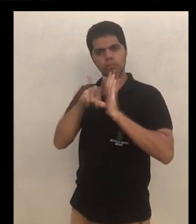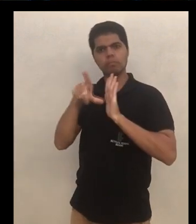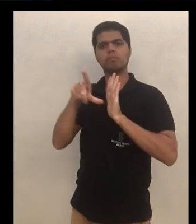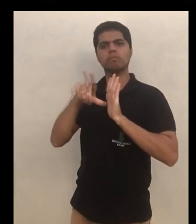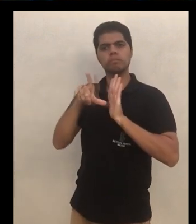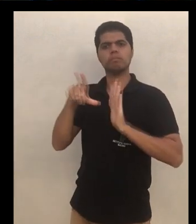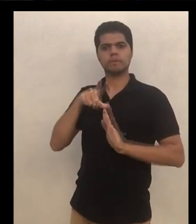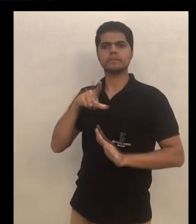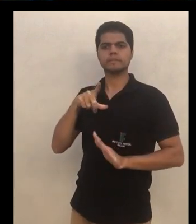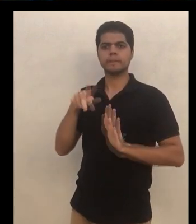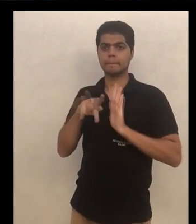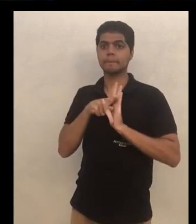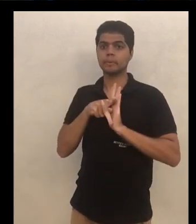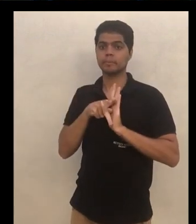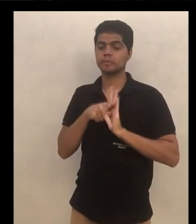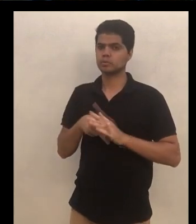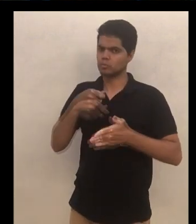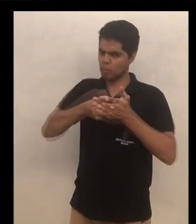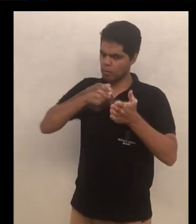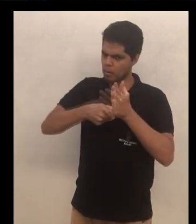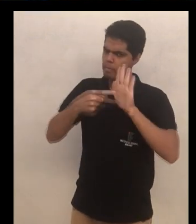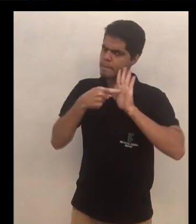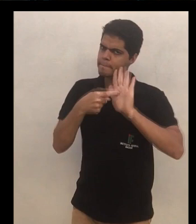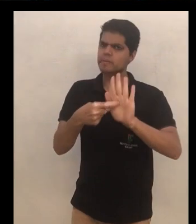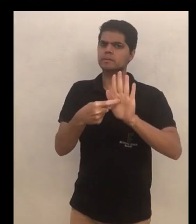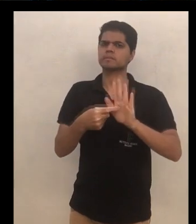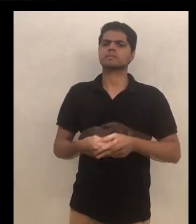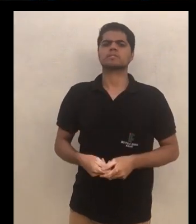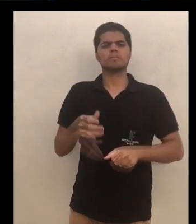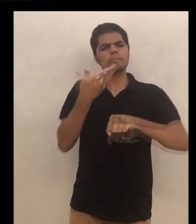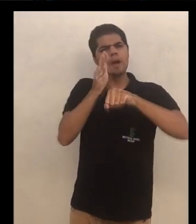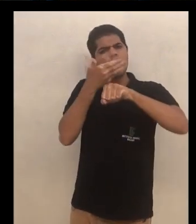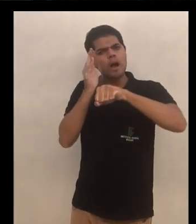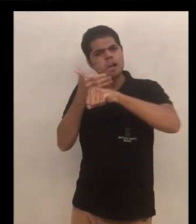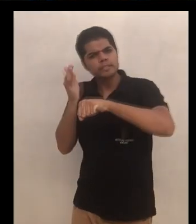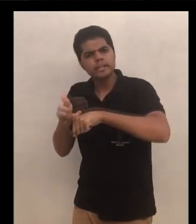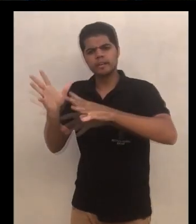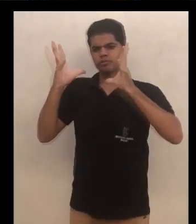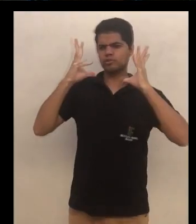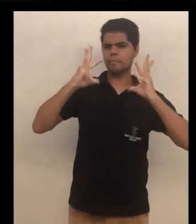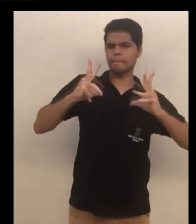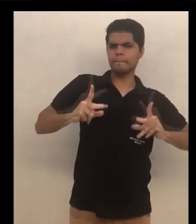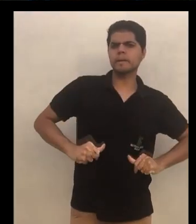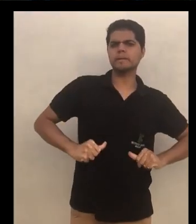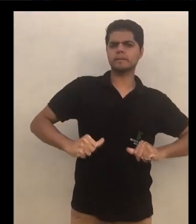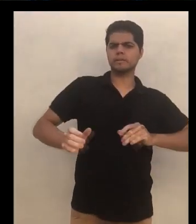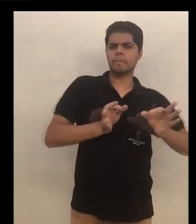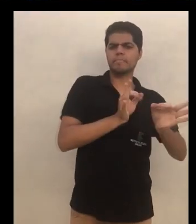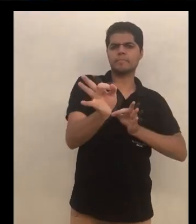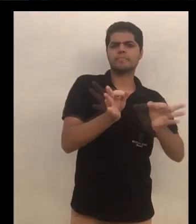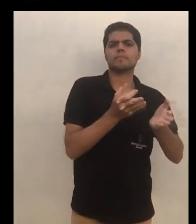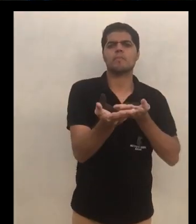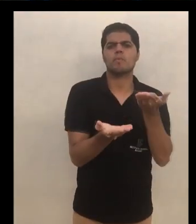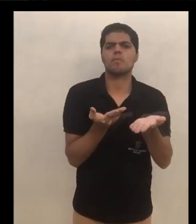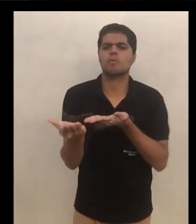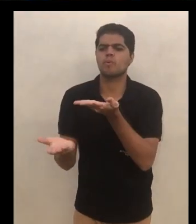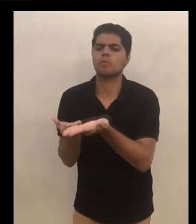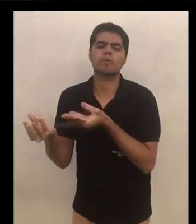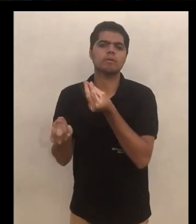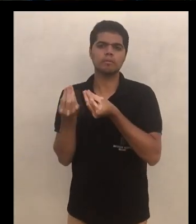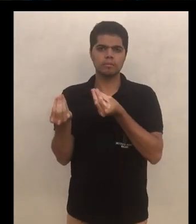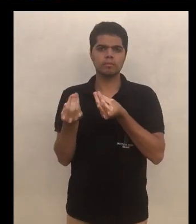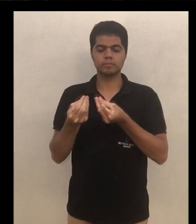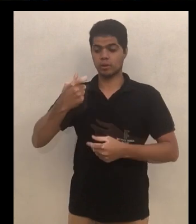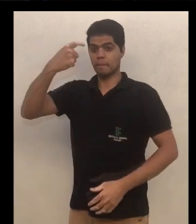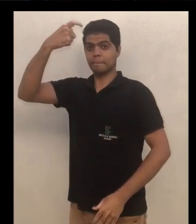falando e comprovando isso realmente. Adotar técnicas sanitárias e prática de manejo. O que é isso? Higienizar